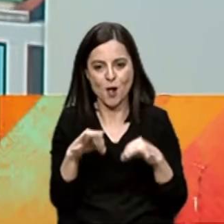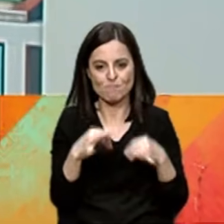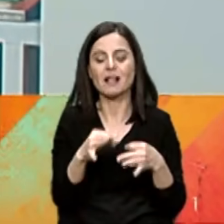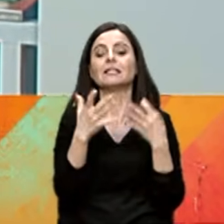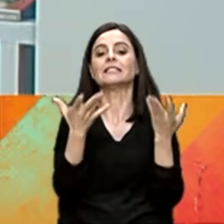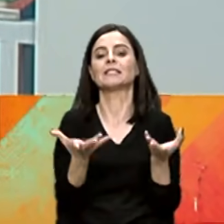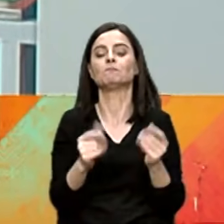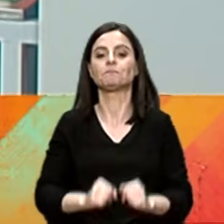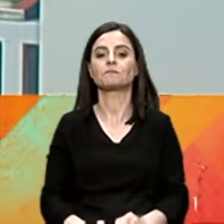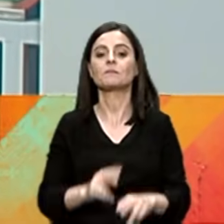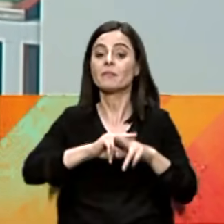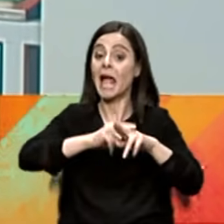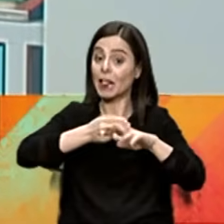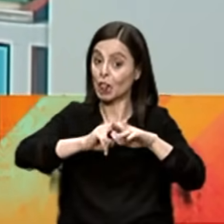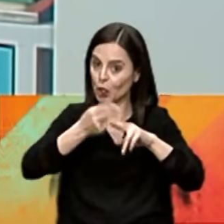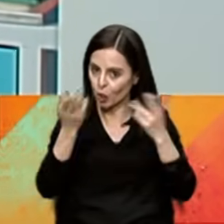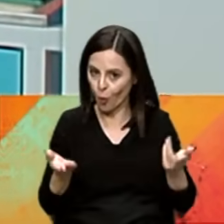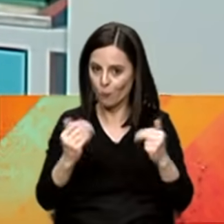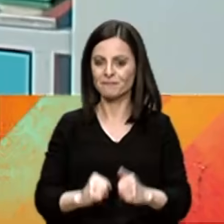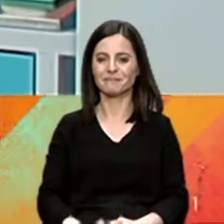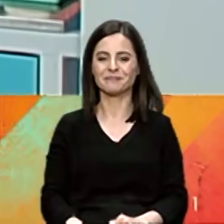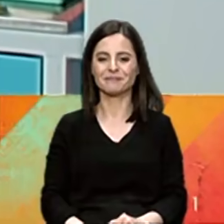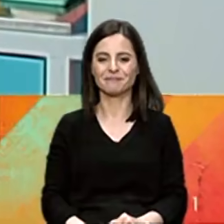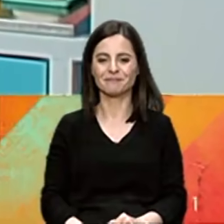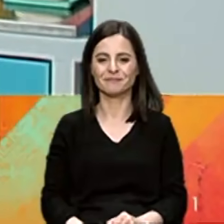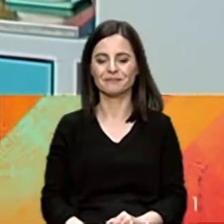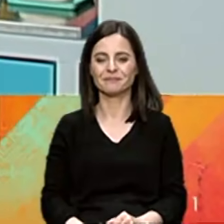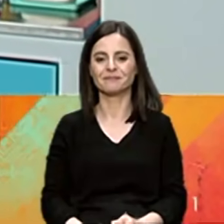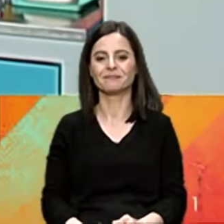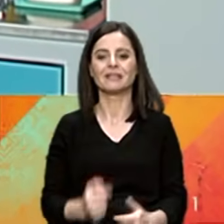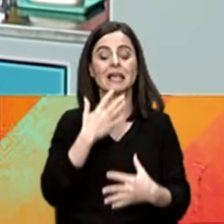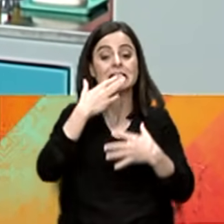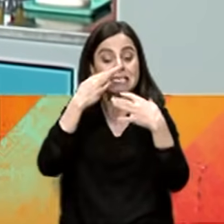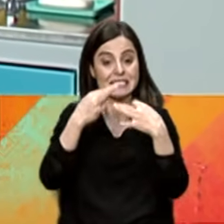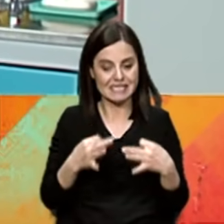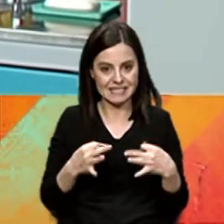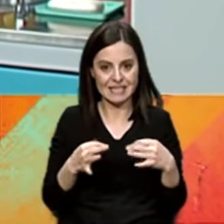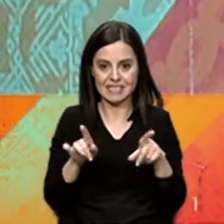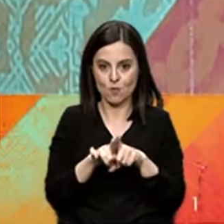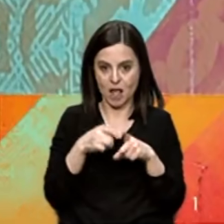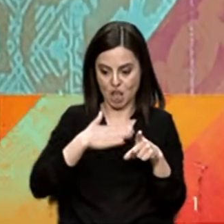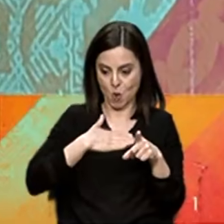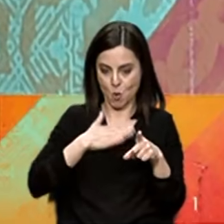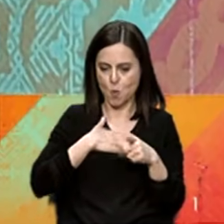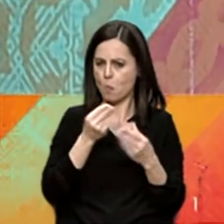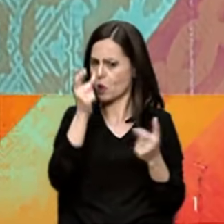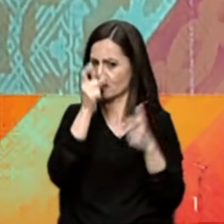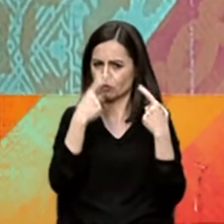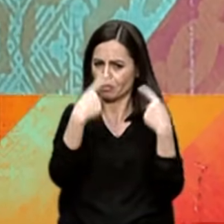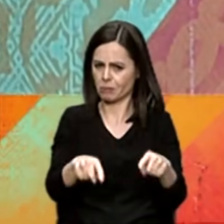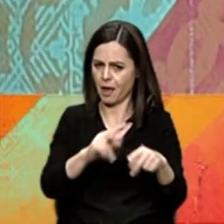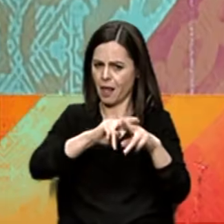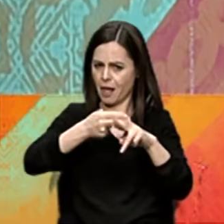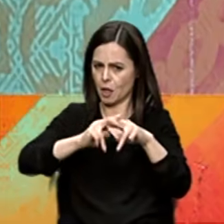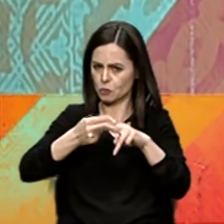Sim, tentar. Atum. Não é? Sim. Atum. Olha, Sónia, de certeza que, como eu, muitas pessoas têm em casa algumas